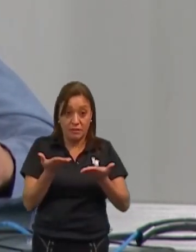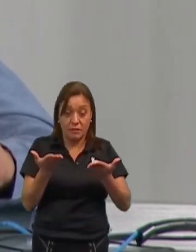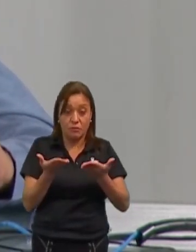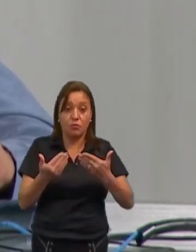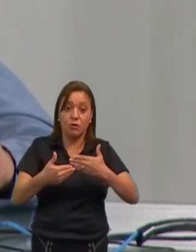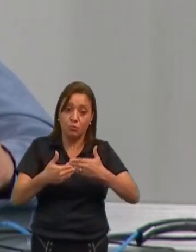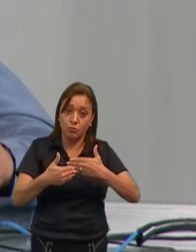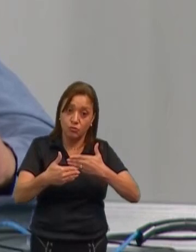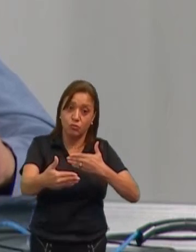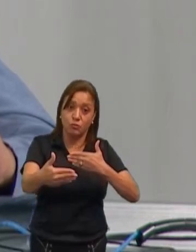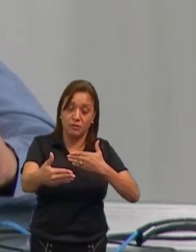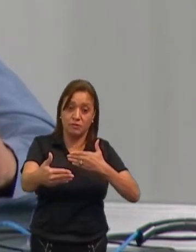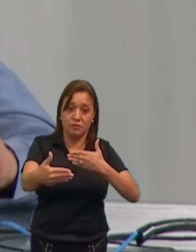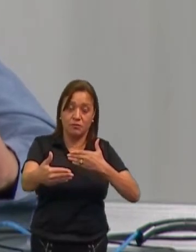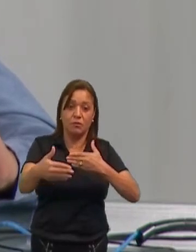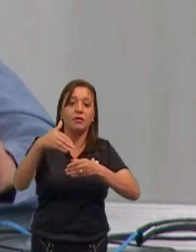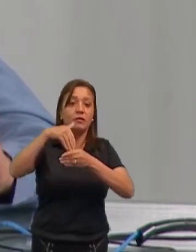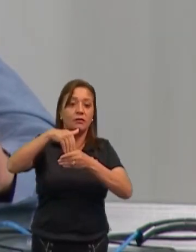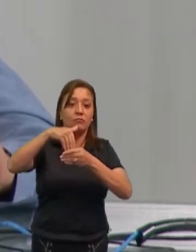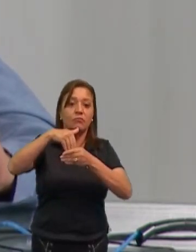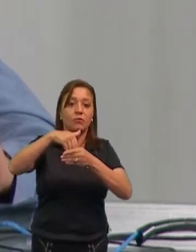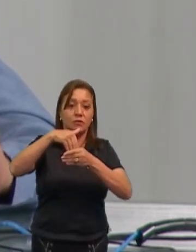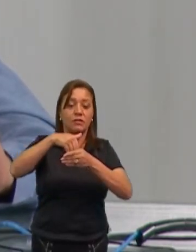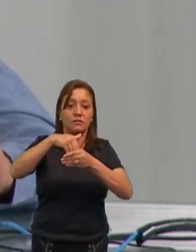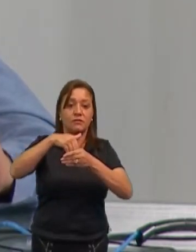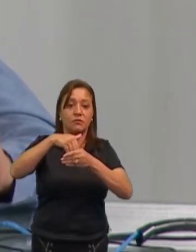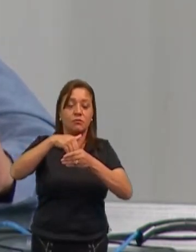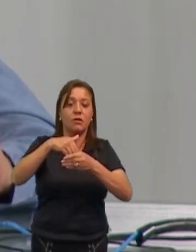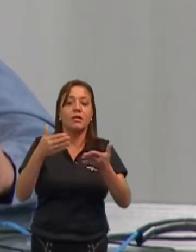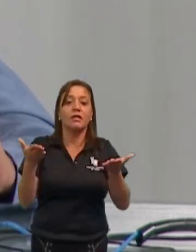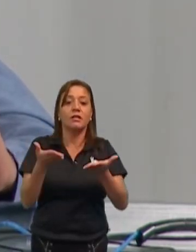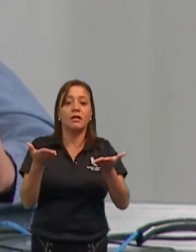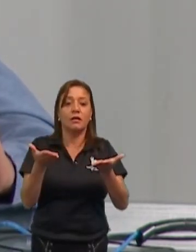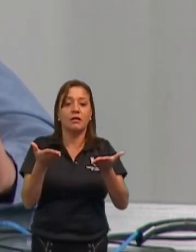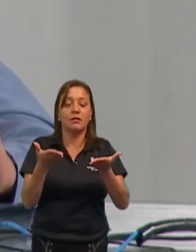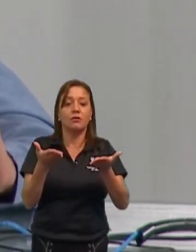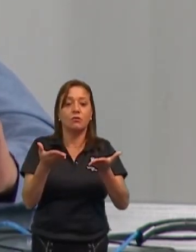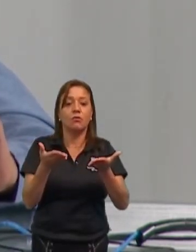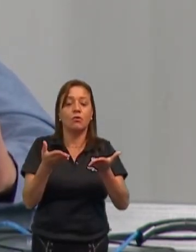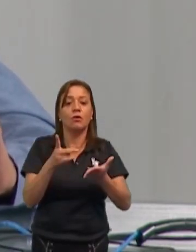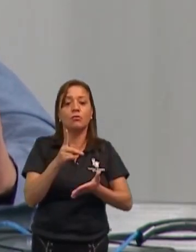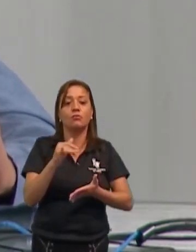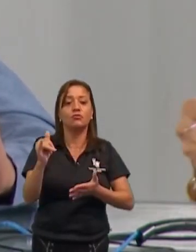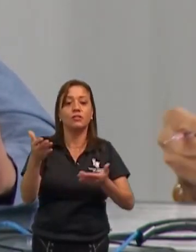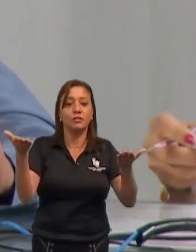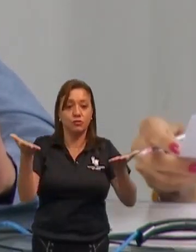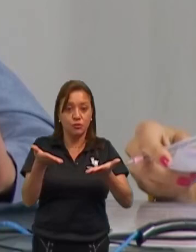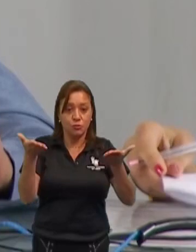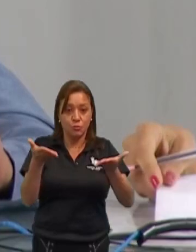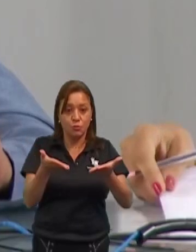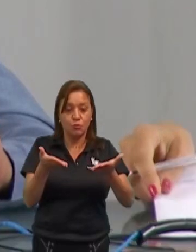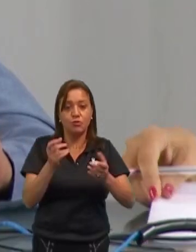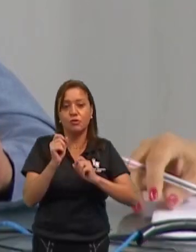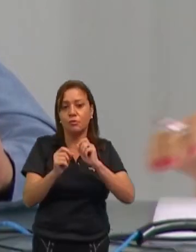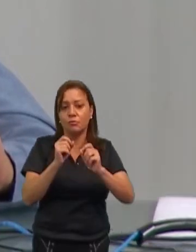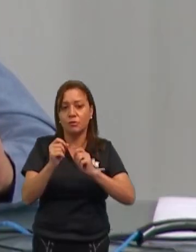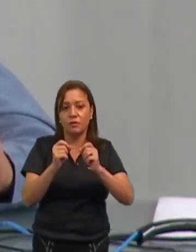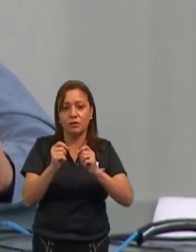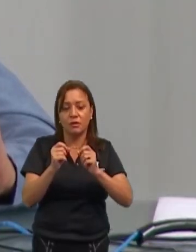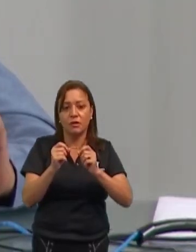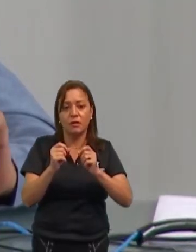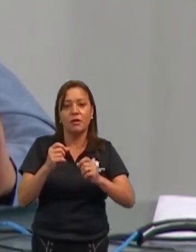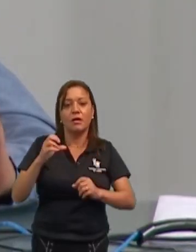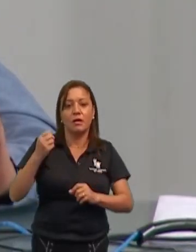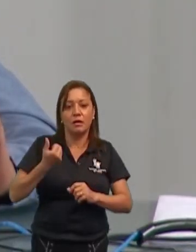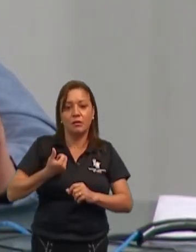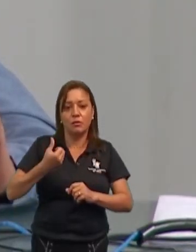que é o último, e voltaremos logo em seguida no primeiro, o número 1 do dia de hoje, da ordem do dia. Avulso, moção de repúdio ao